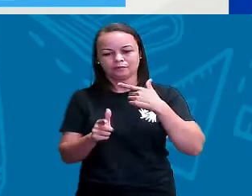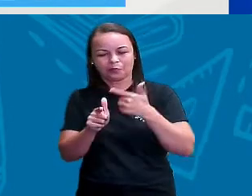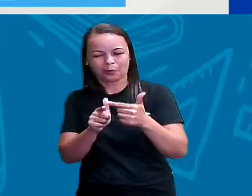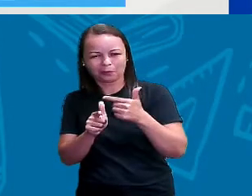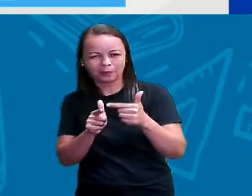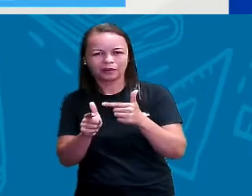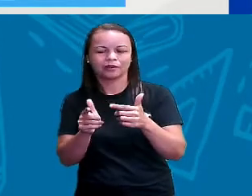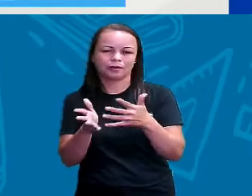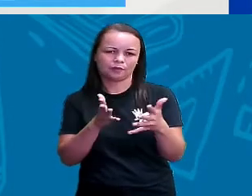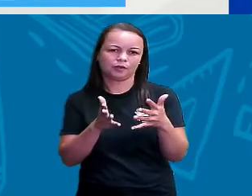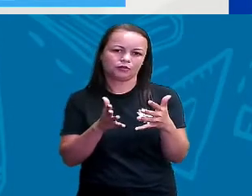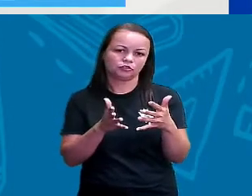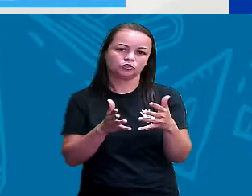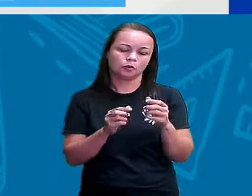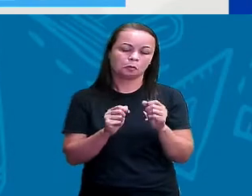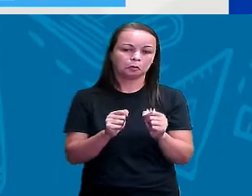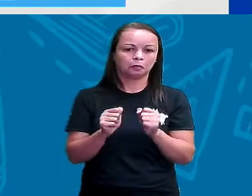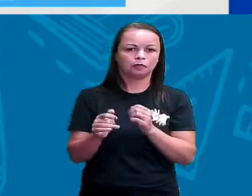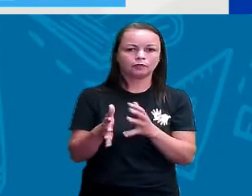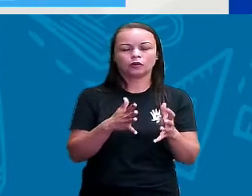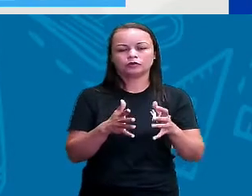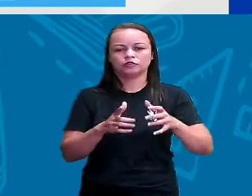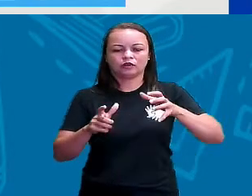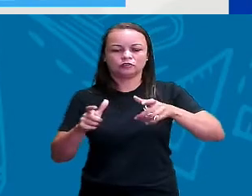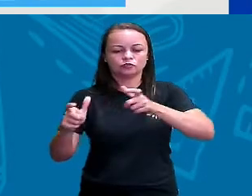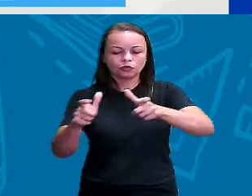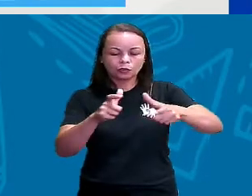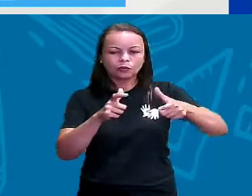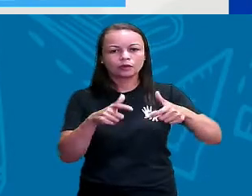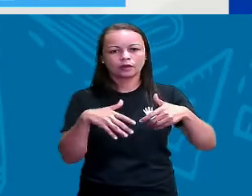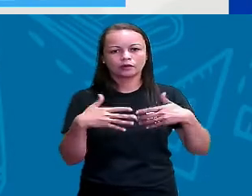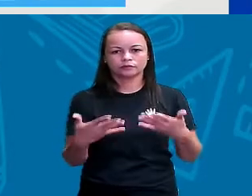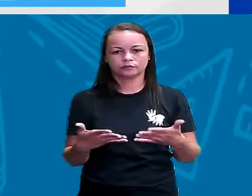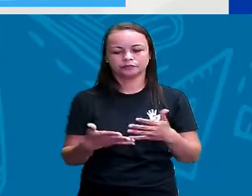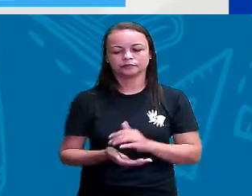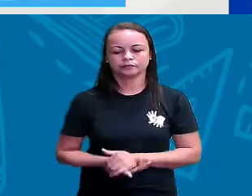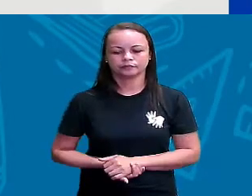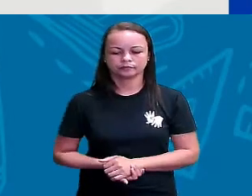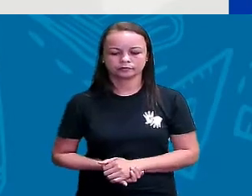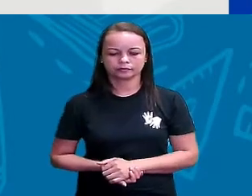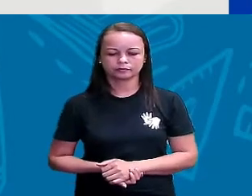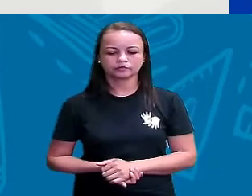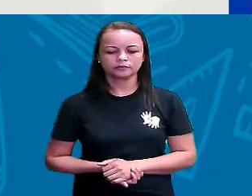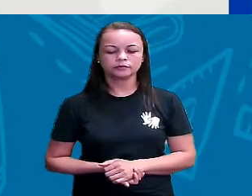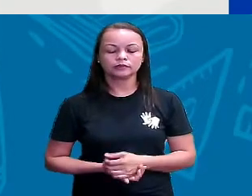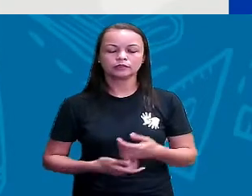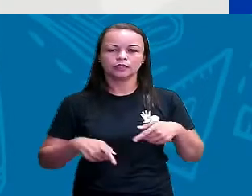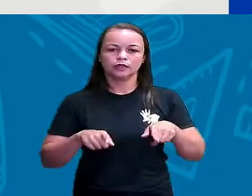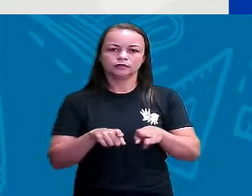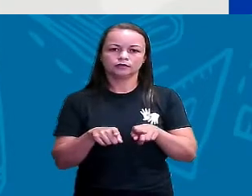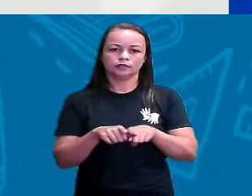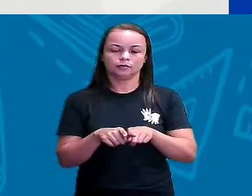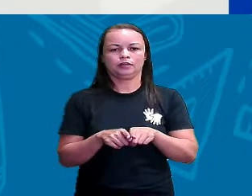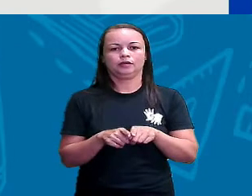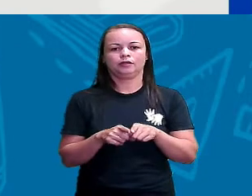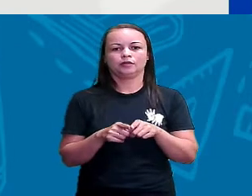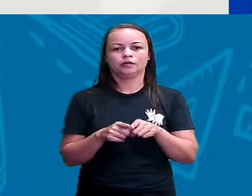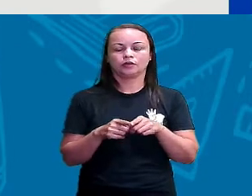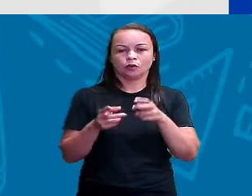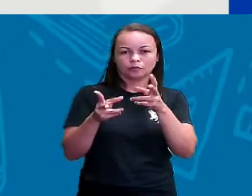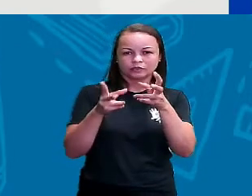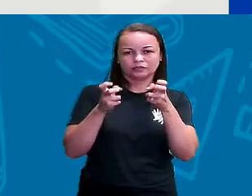prejuízos, né, nos mais variados setores. E a gente vai também observar, né, que todas